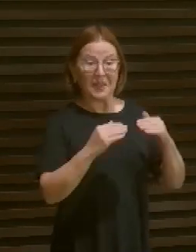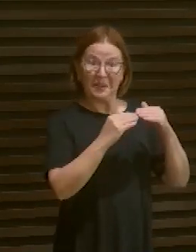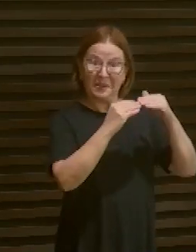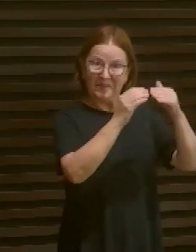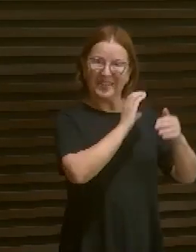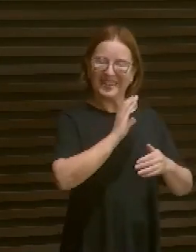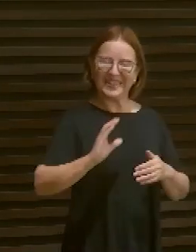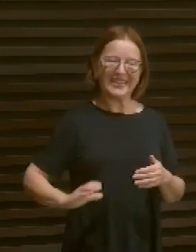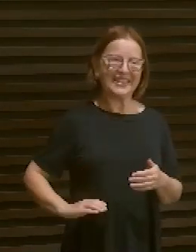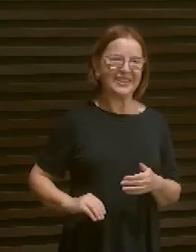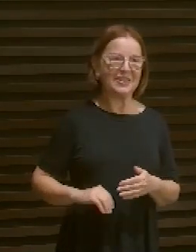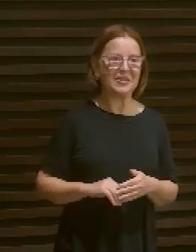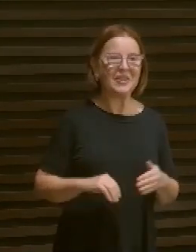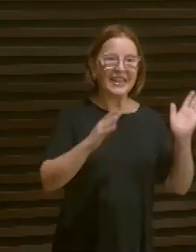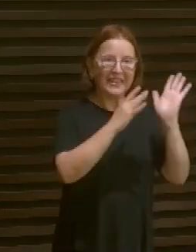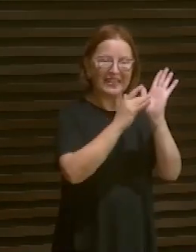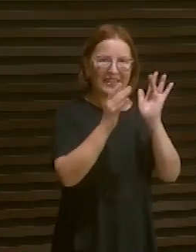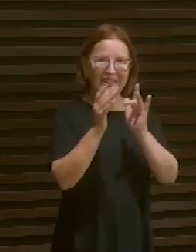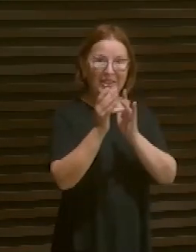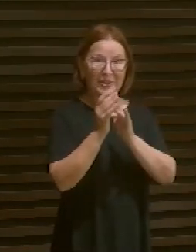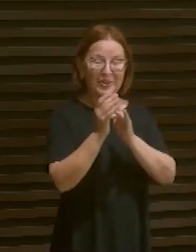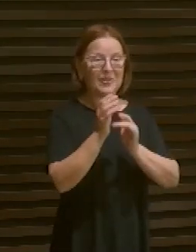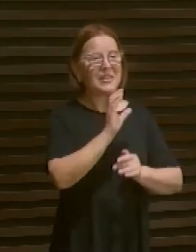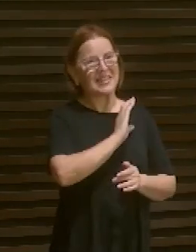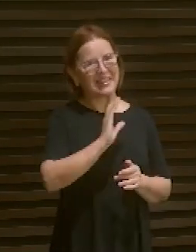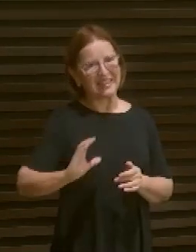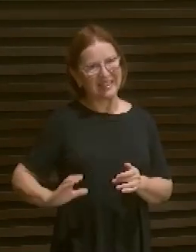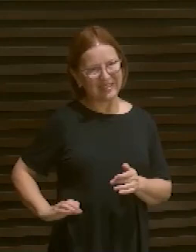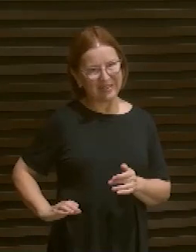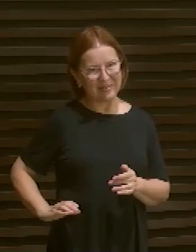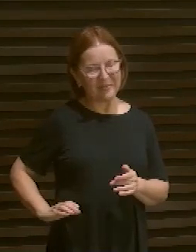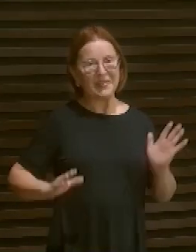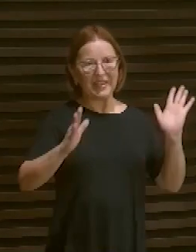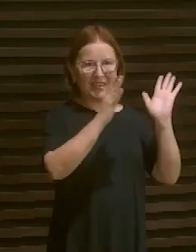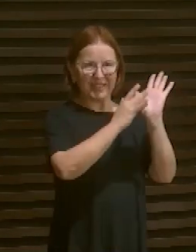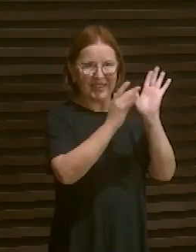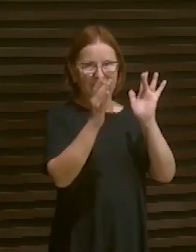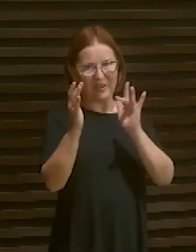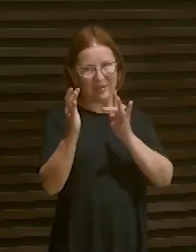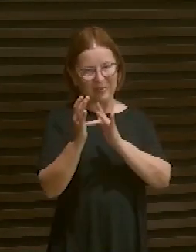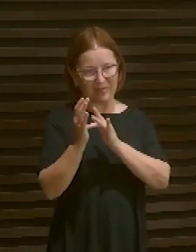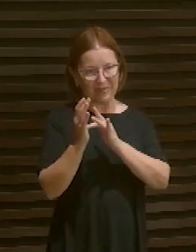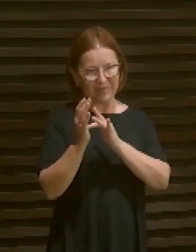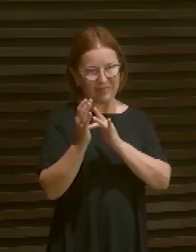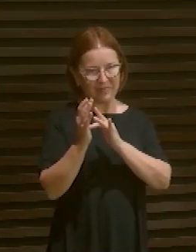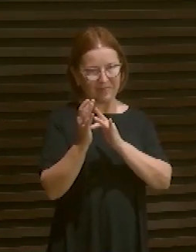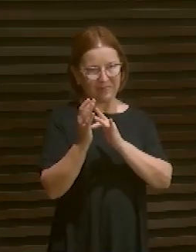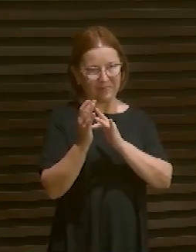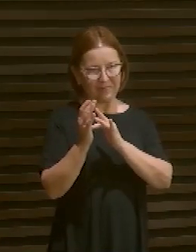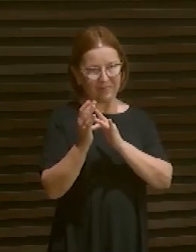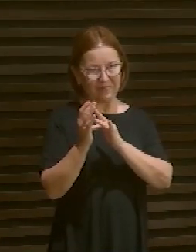vão verificar Jesus e Cristo. Jesus, a encarnação